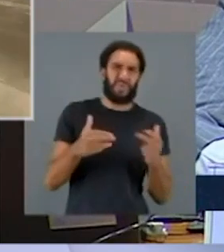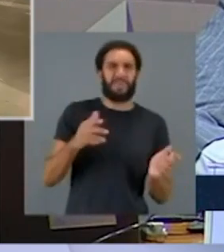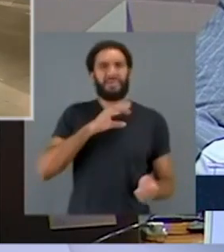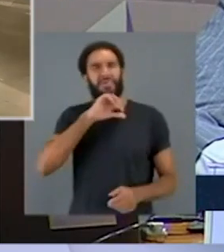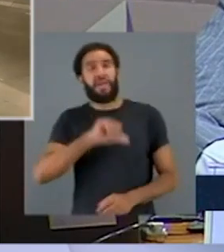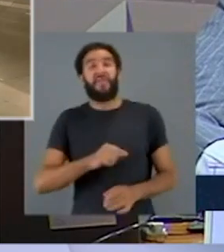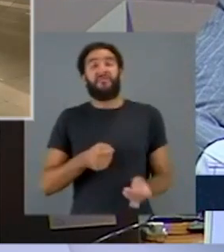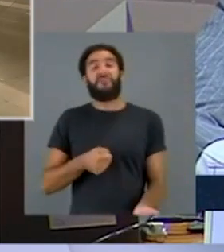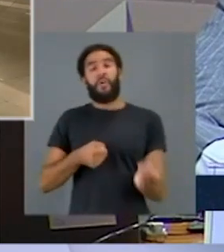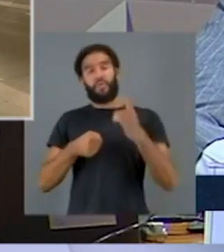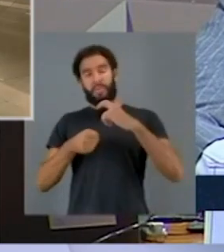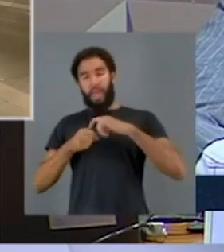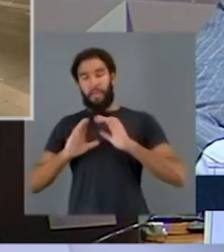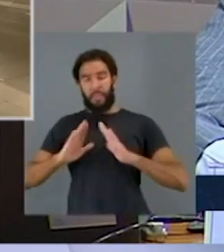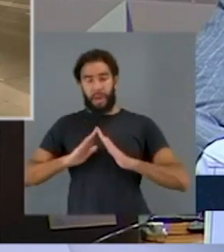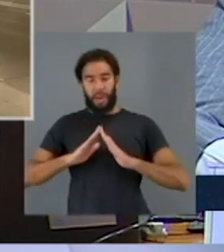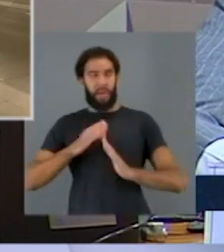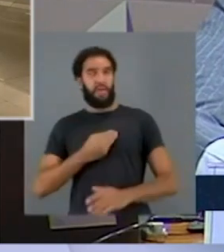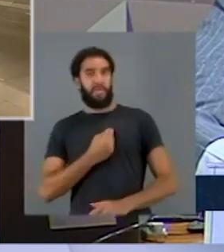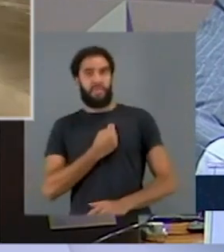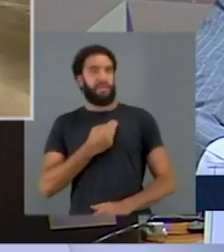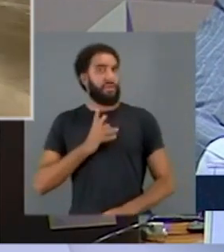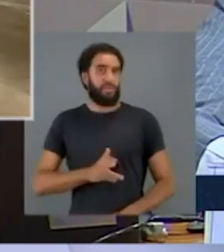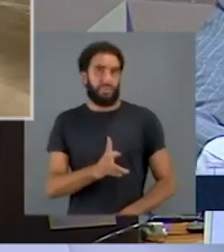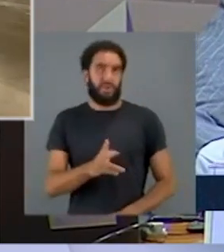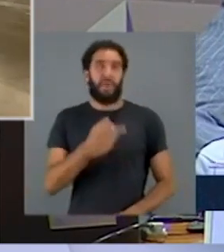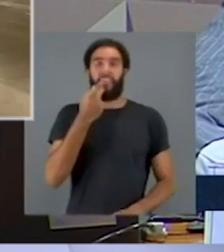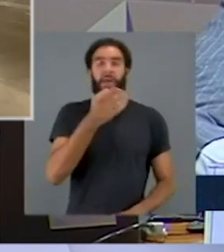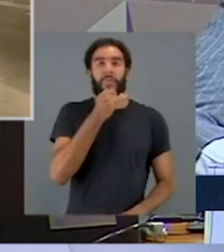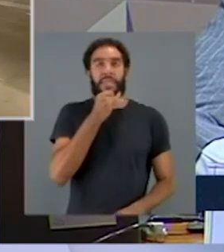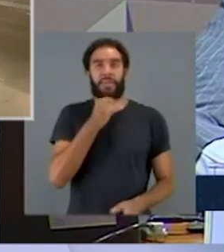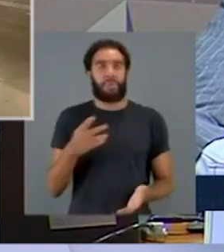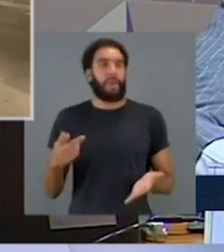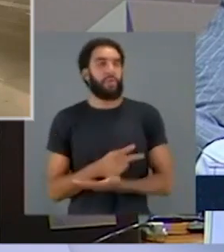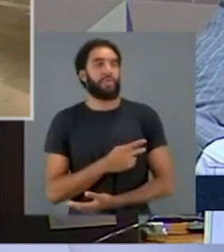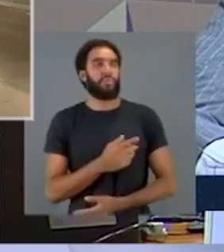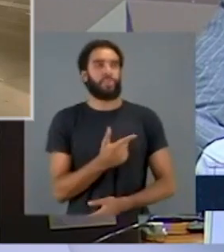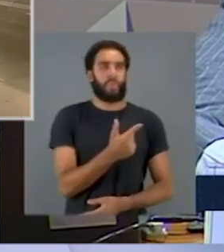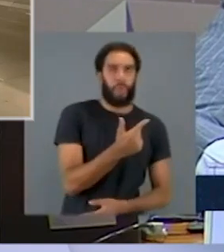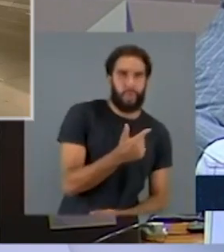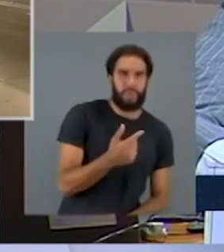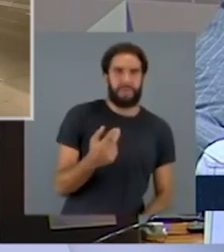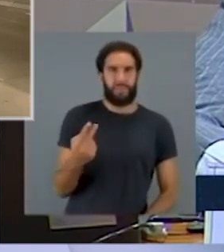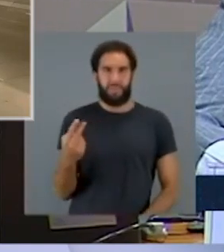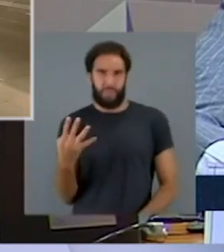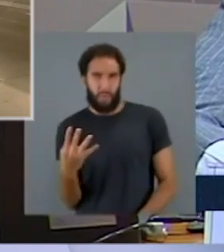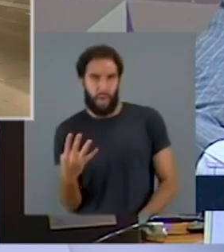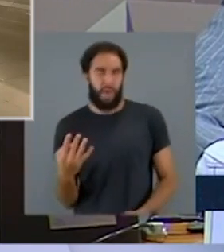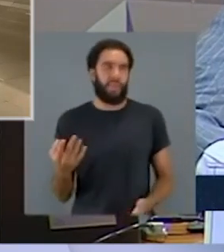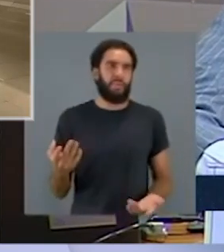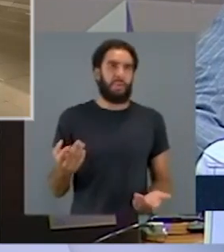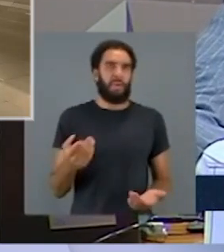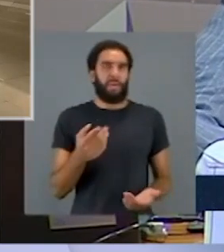transformando no anteparo do presidente ou seja para nele as propostas consideradas indecentes mas não é só